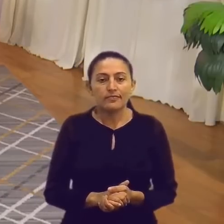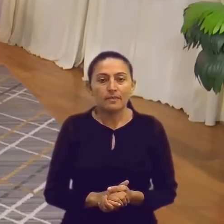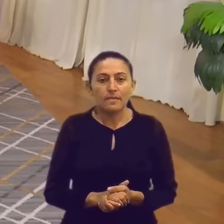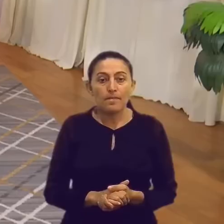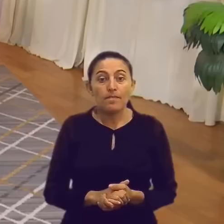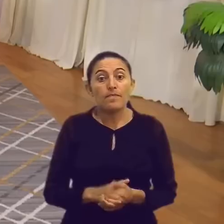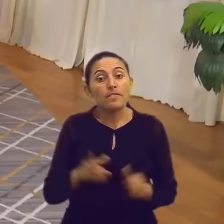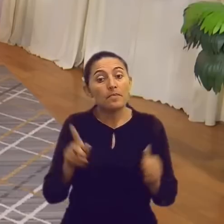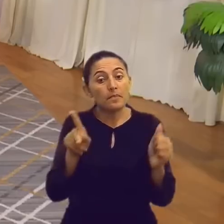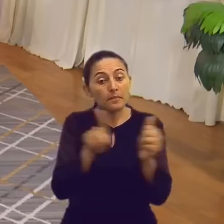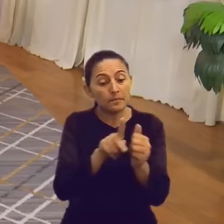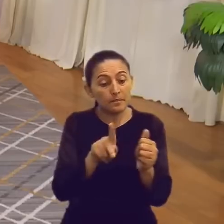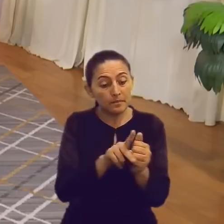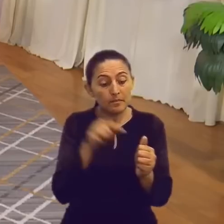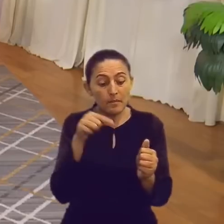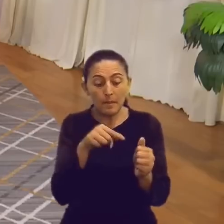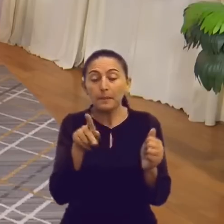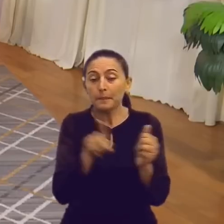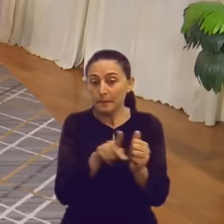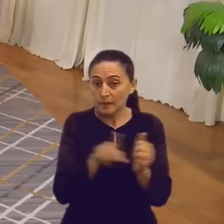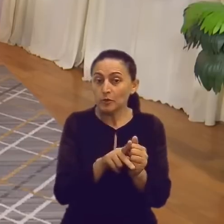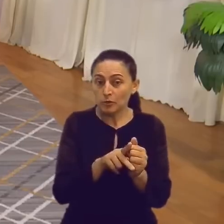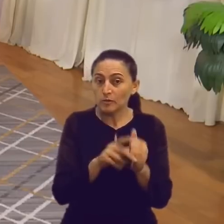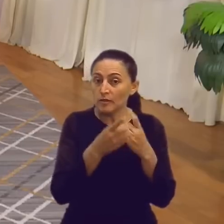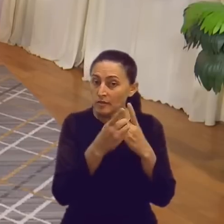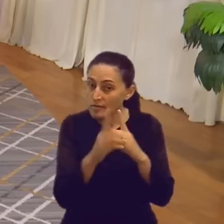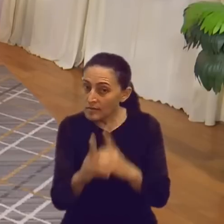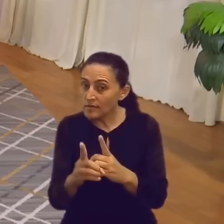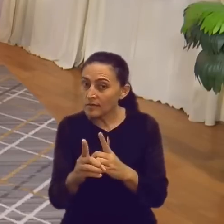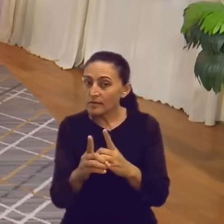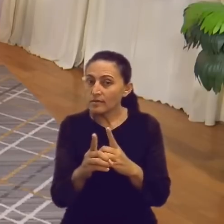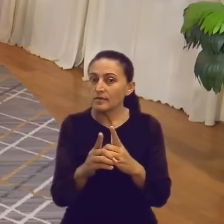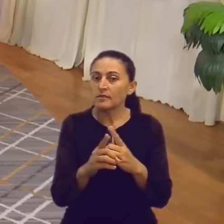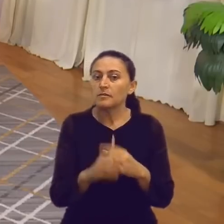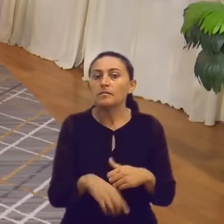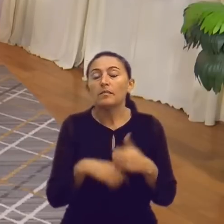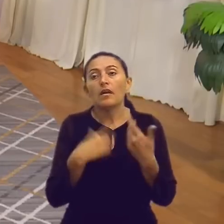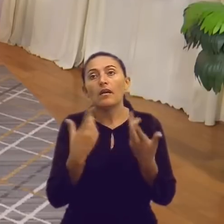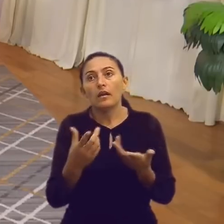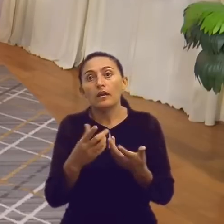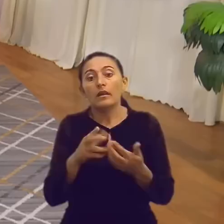Pedro era essa pessoa. Pedro era irmão de André.